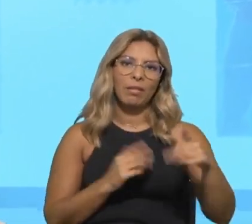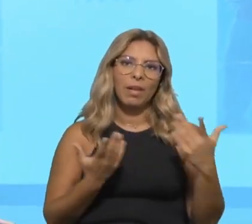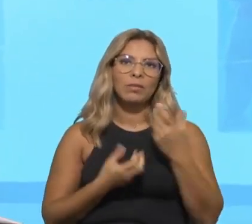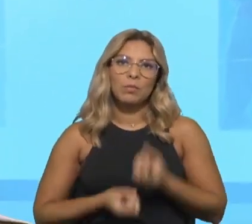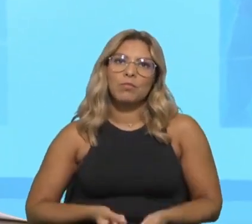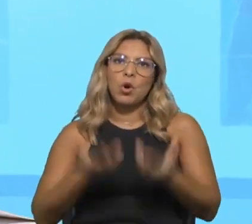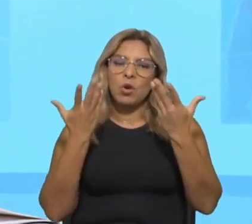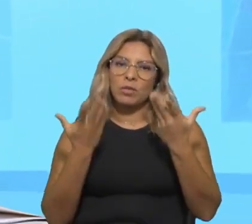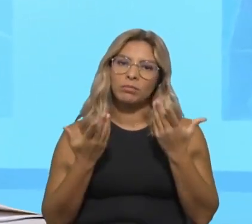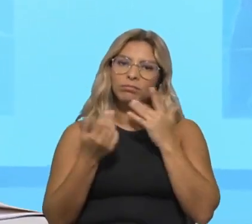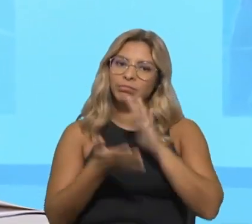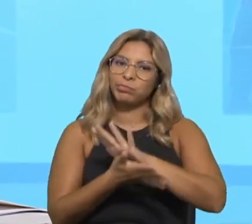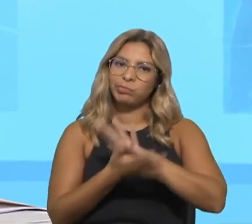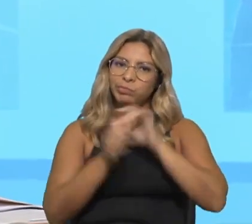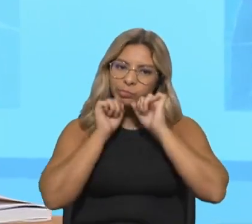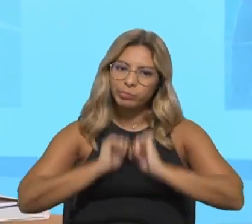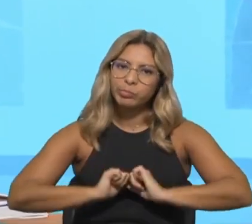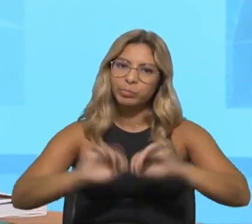ou que chegou e ao mercado e chega aos leitores